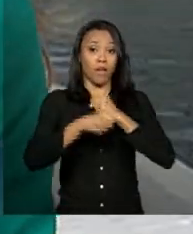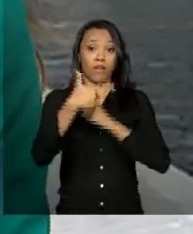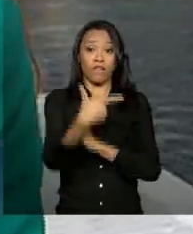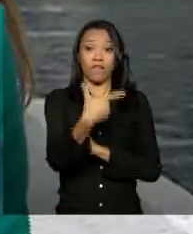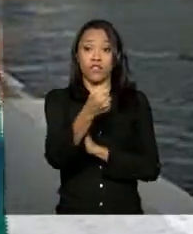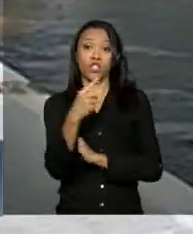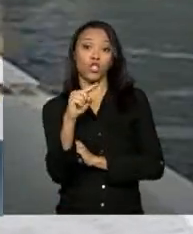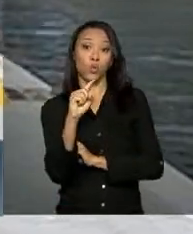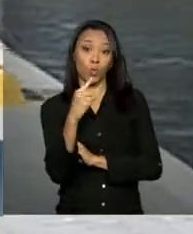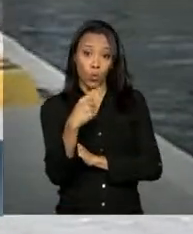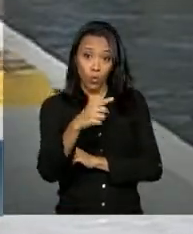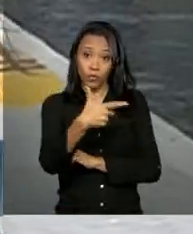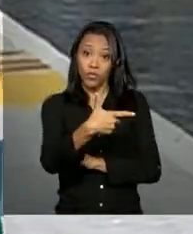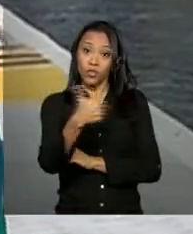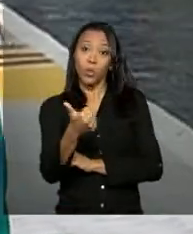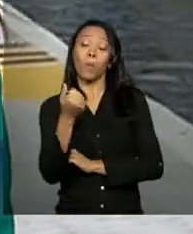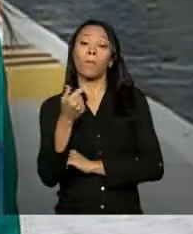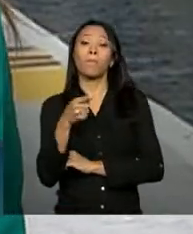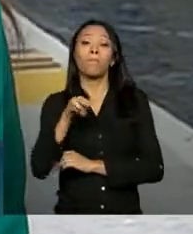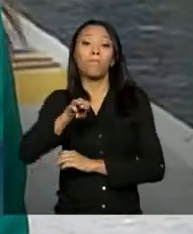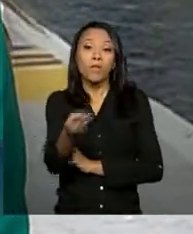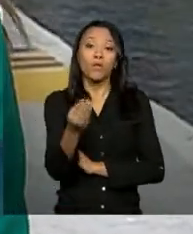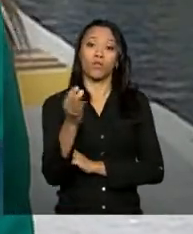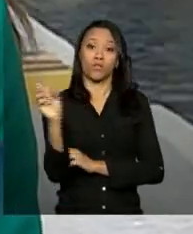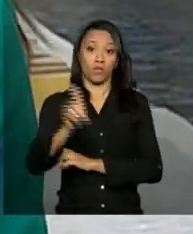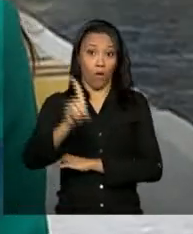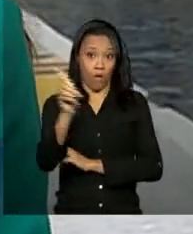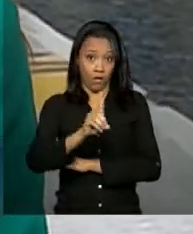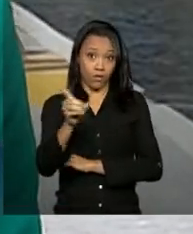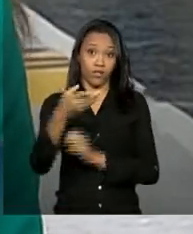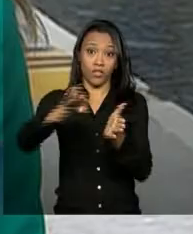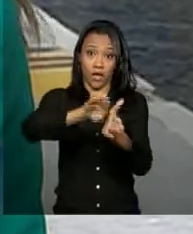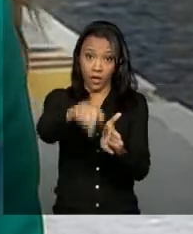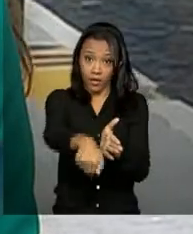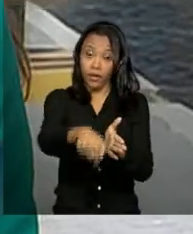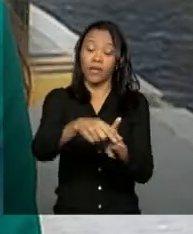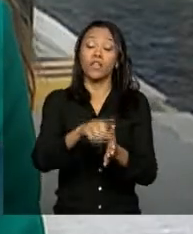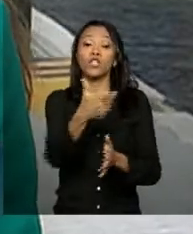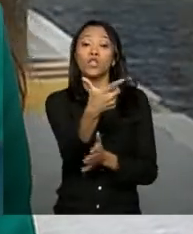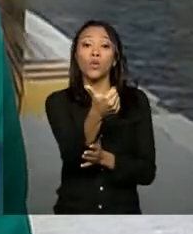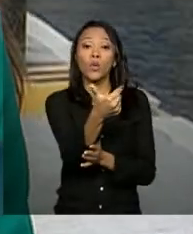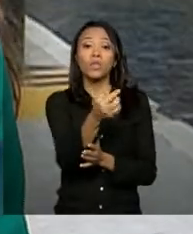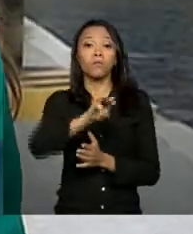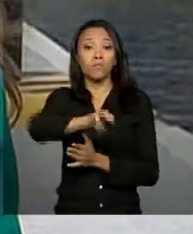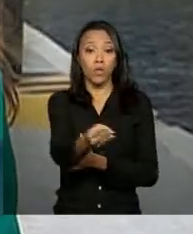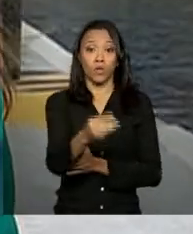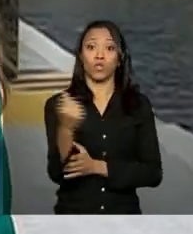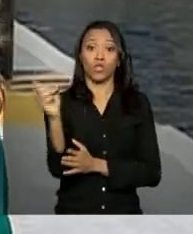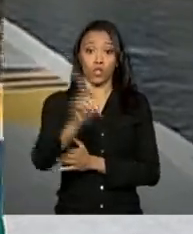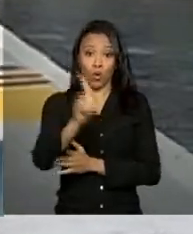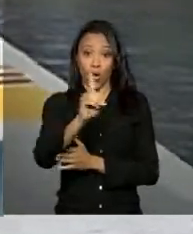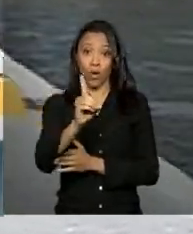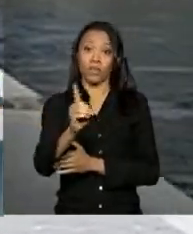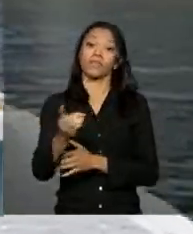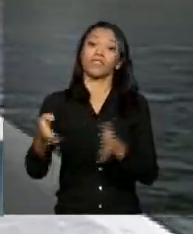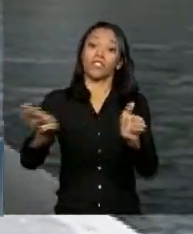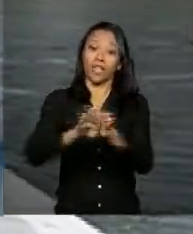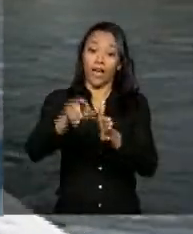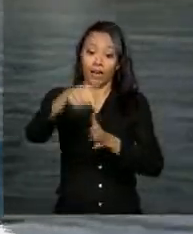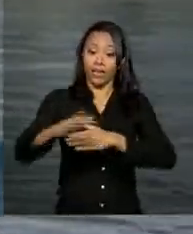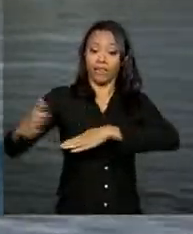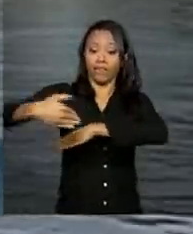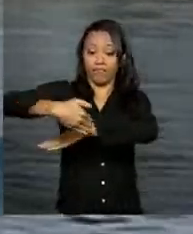Bilhões de Dólares que chegaram pelo Estado e desse montante mais na metade 12 Bilhões de Dólares chegaram pela Bahia de